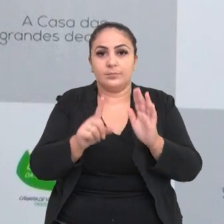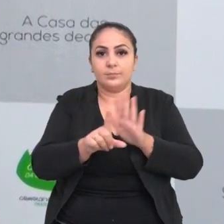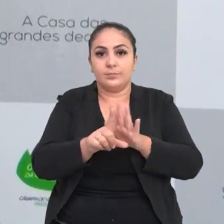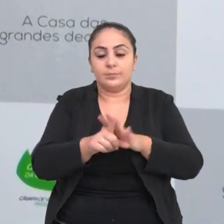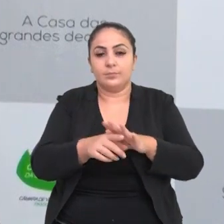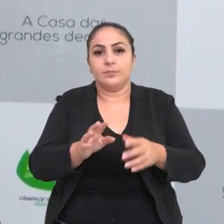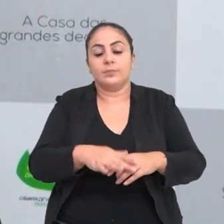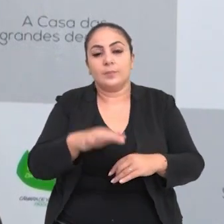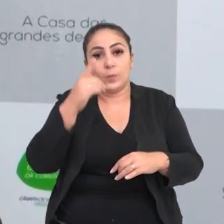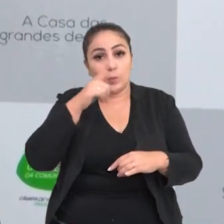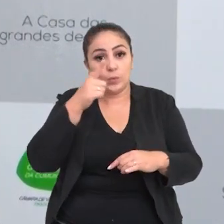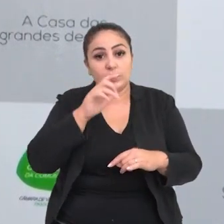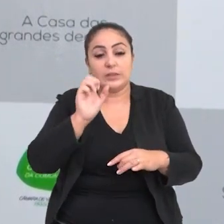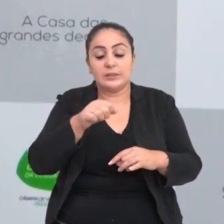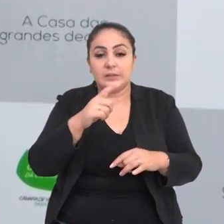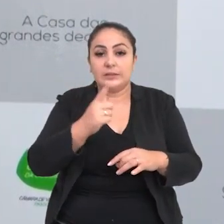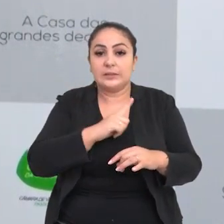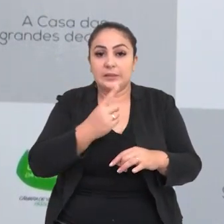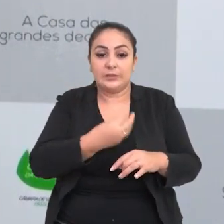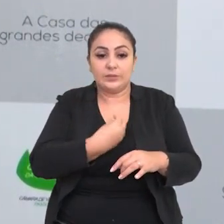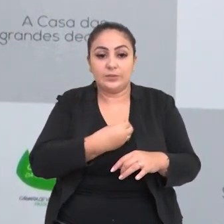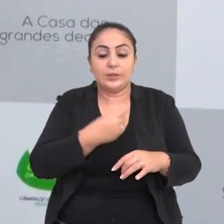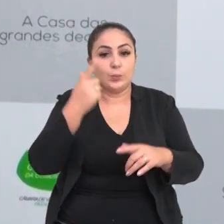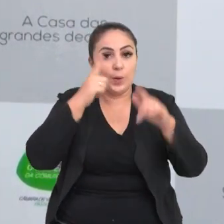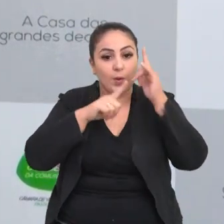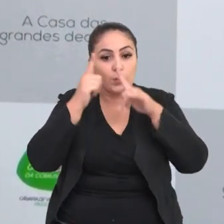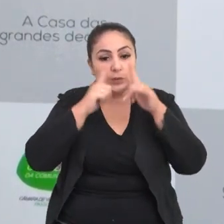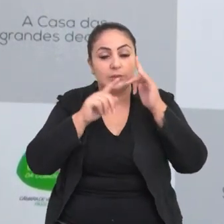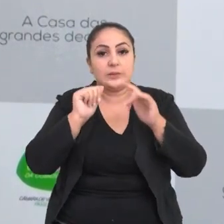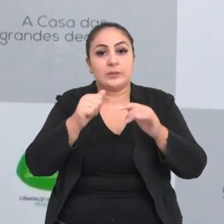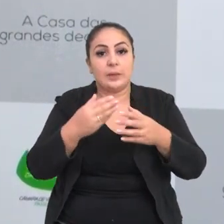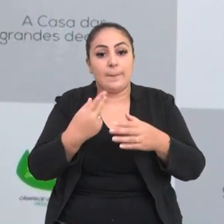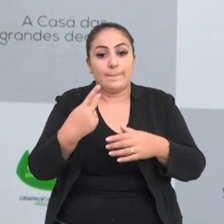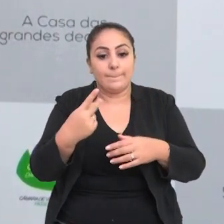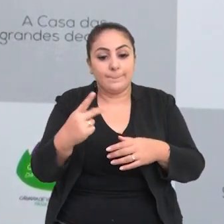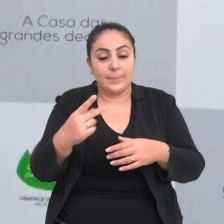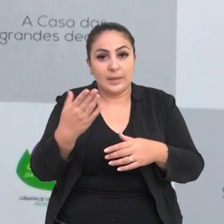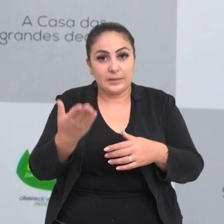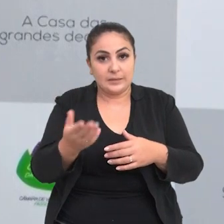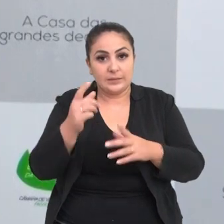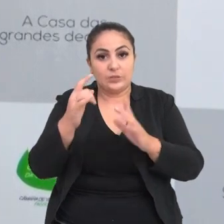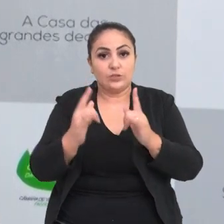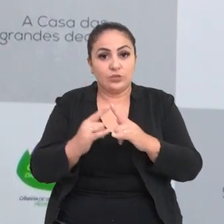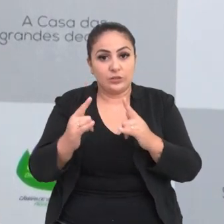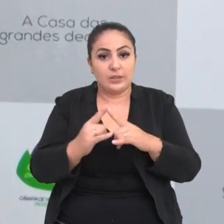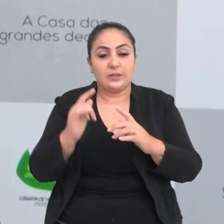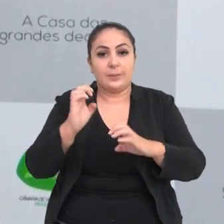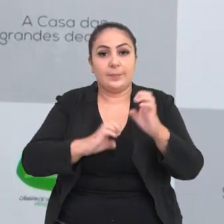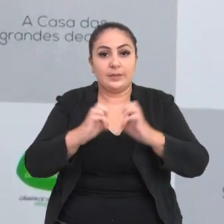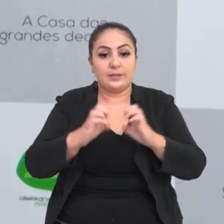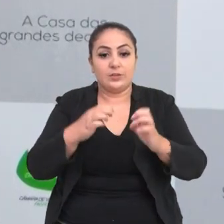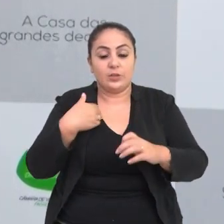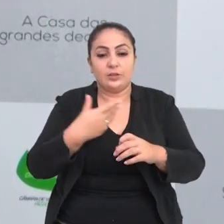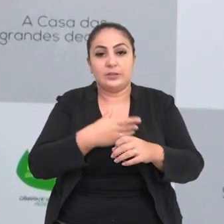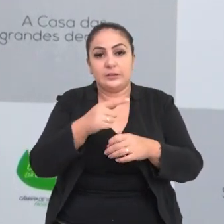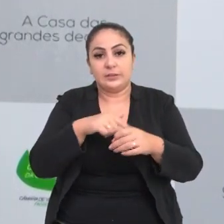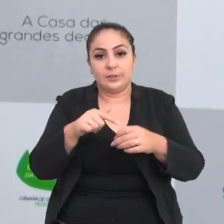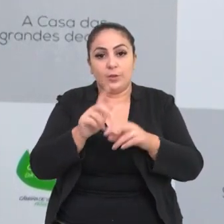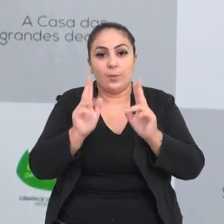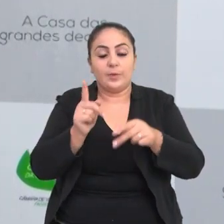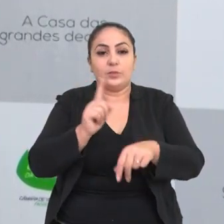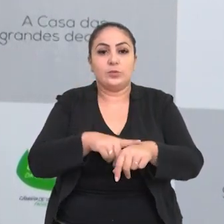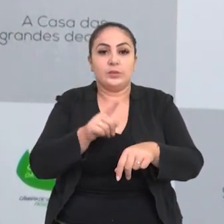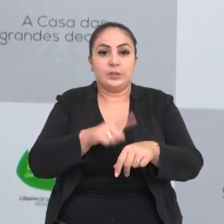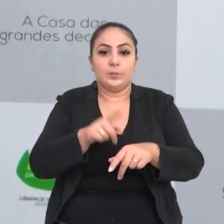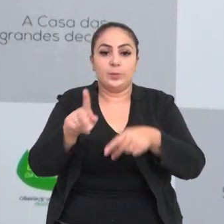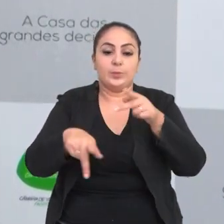legislação, para que haja, que seja um ganho, né, tanto para as entidades, para os empresários da nossa cidade, mas ao mesmo